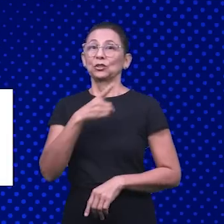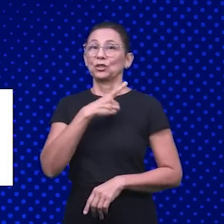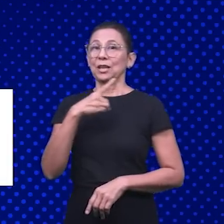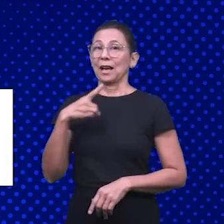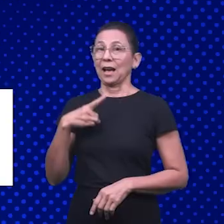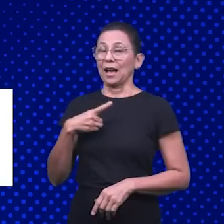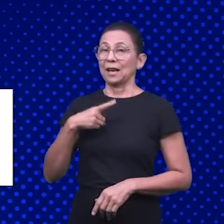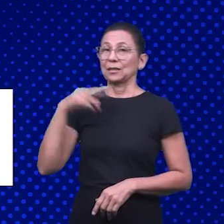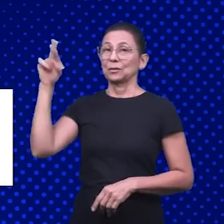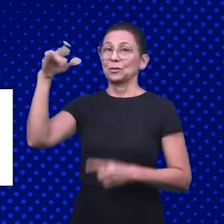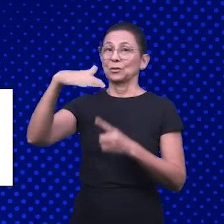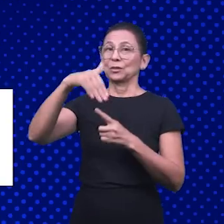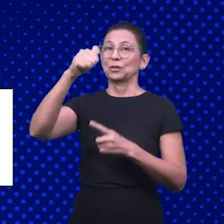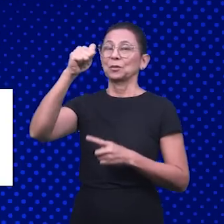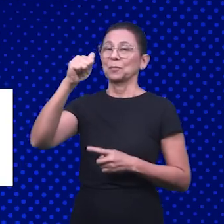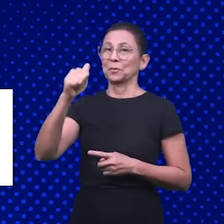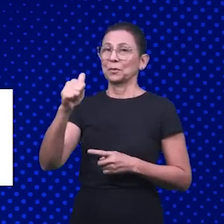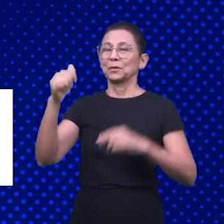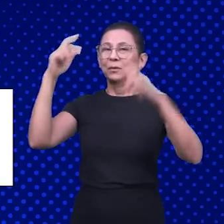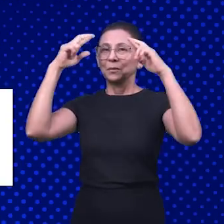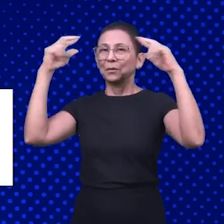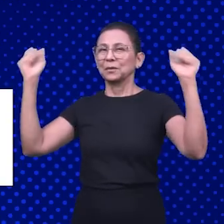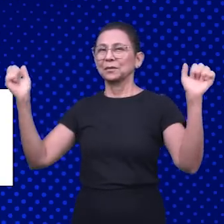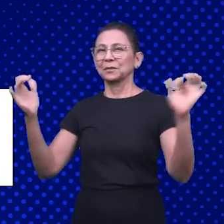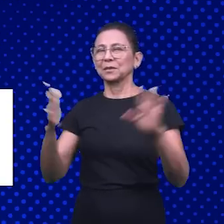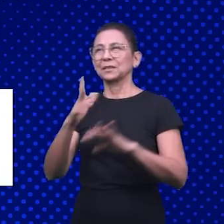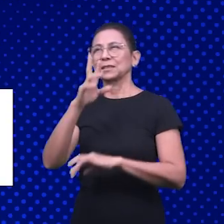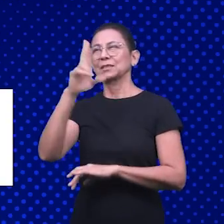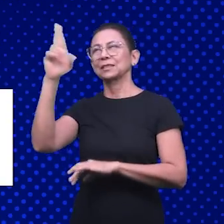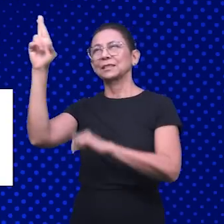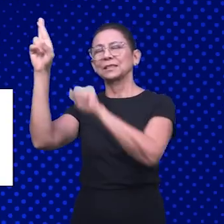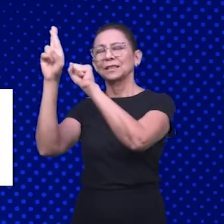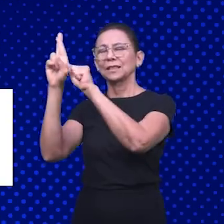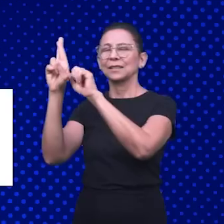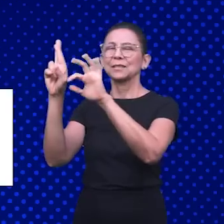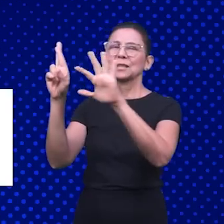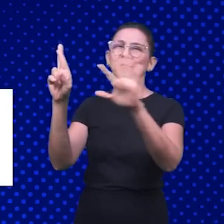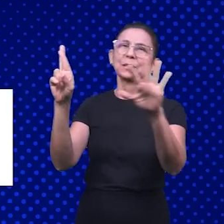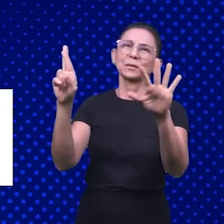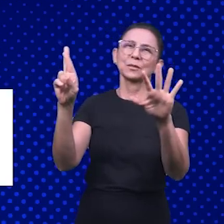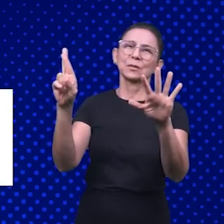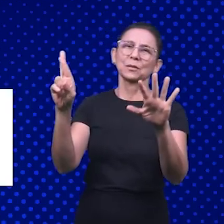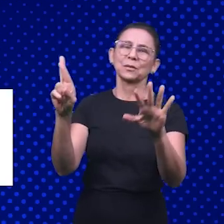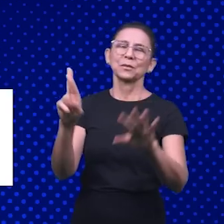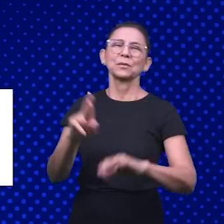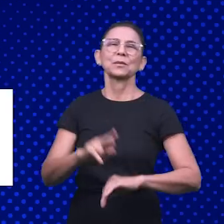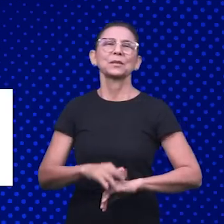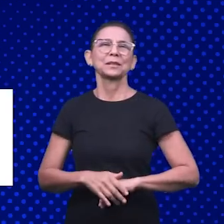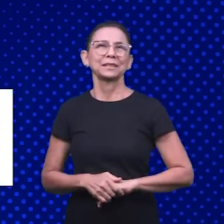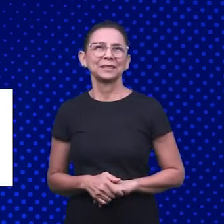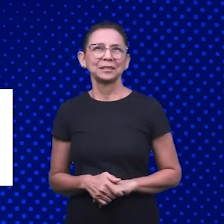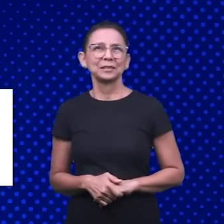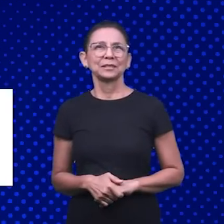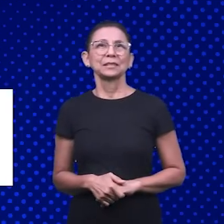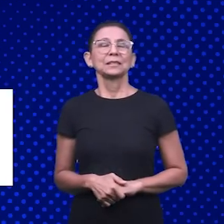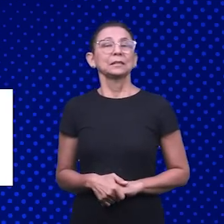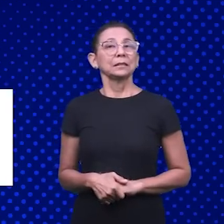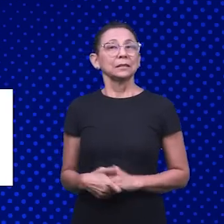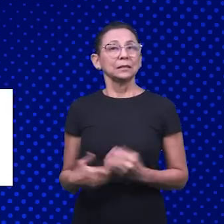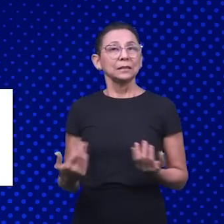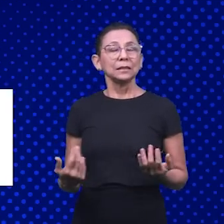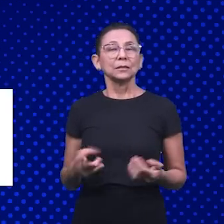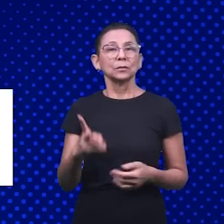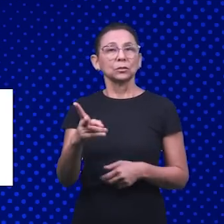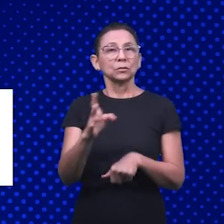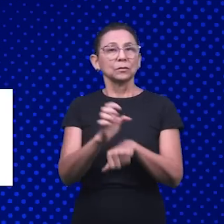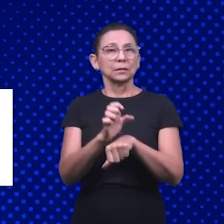na cidade de Ouro Preto para a honra e glória do Senhor. Que Deus abençoe ao nosso amado irmão nesse importante negócio. Nesse